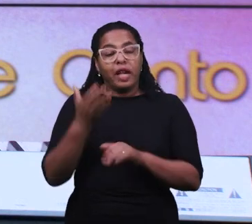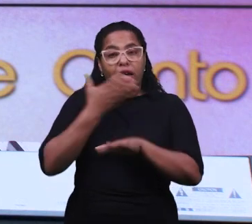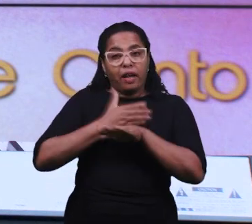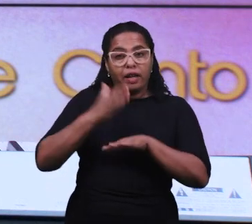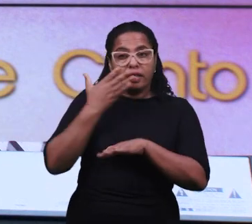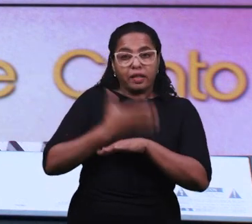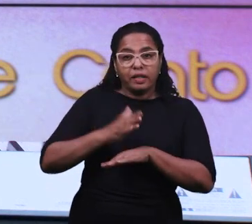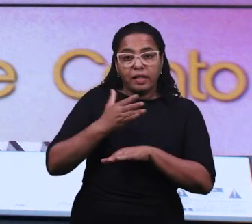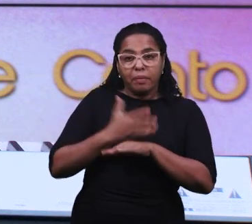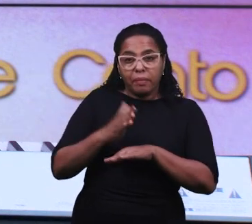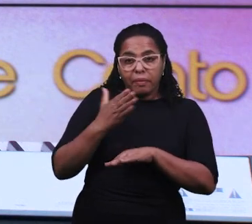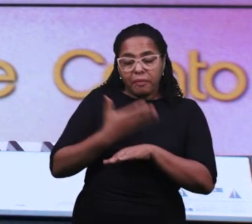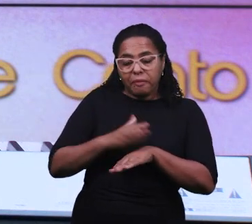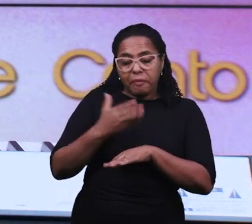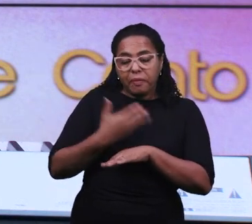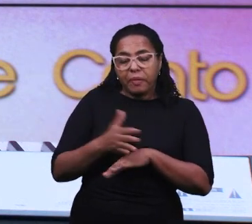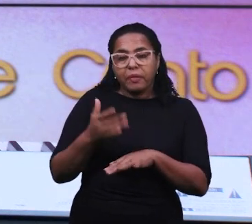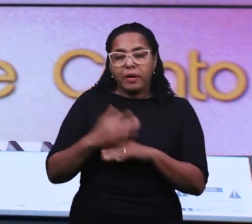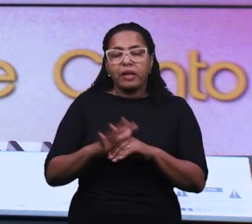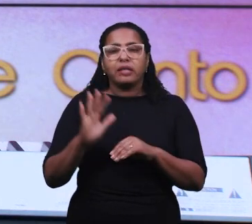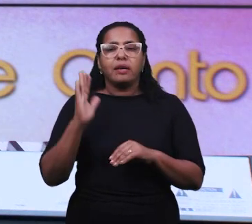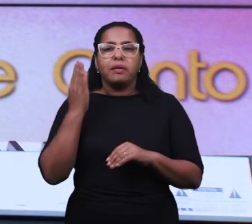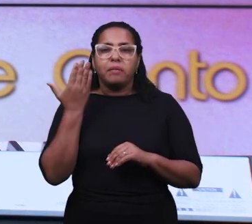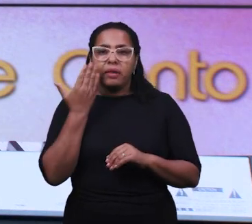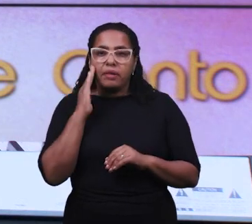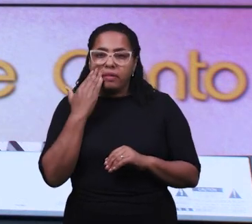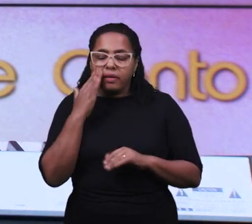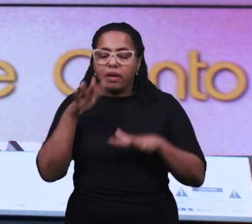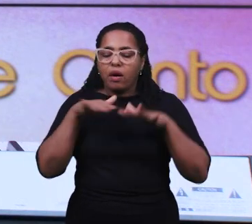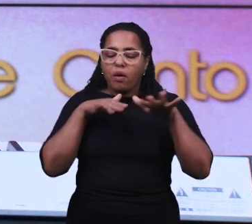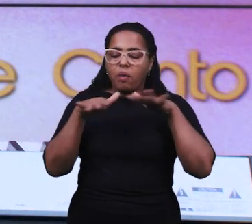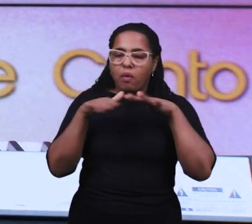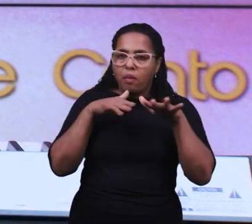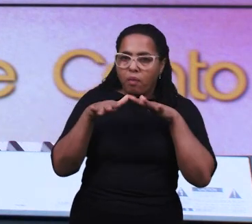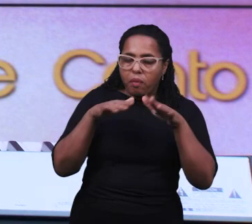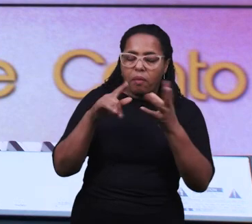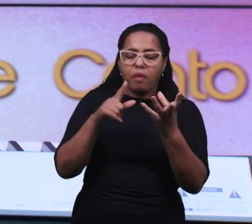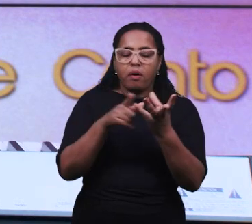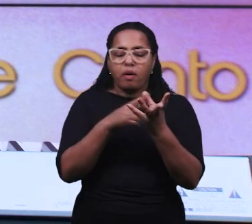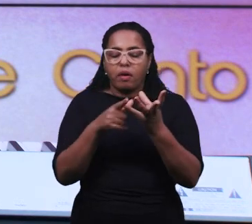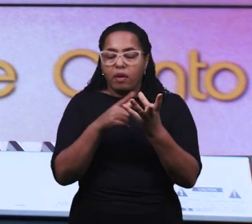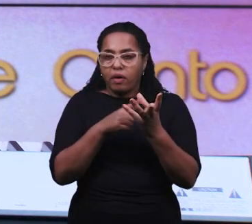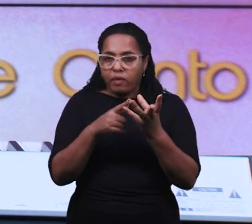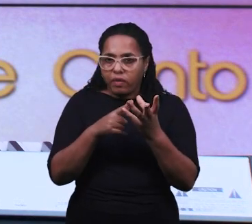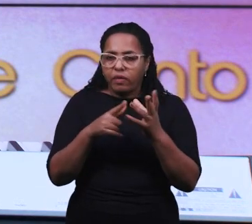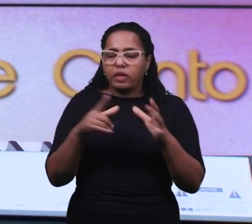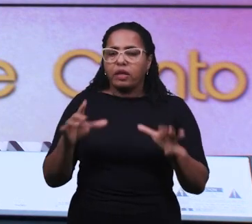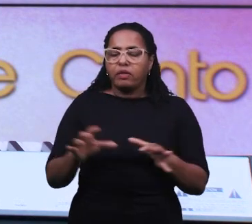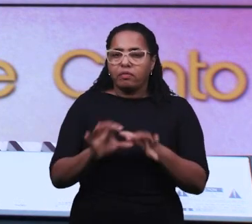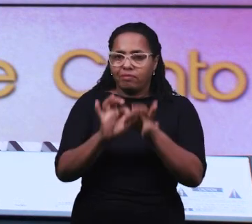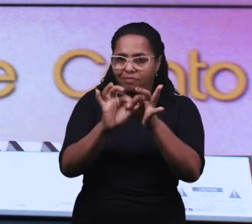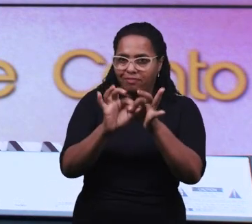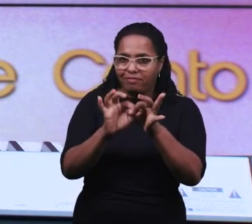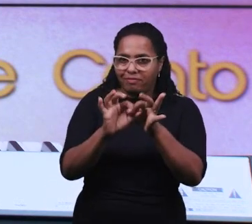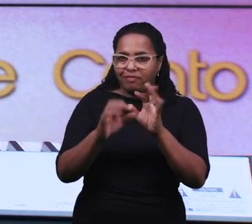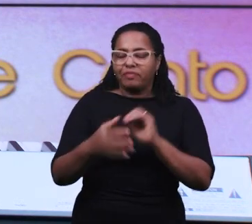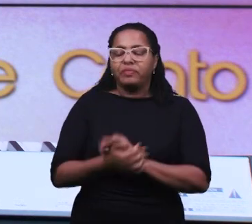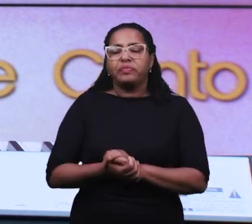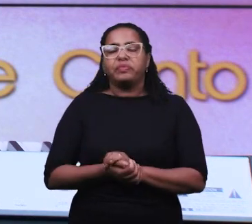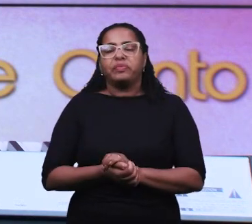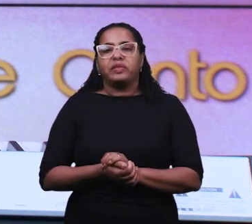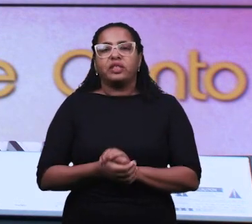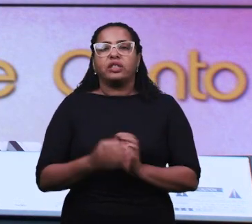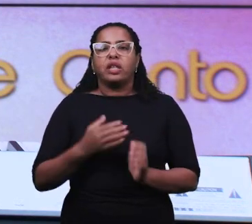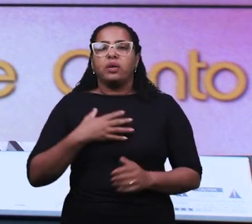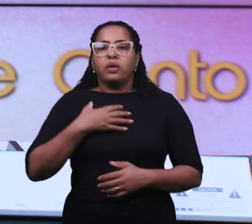vão ser úteis não somente para reconhecer o movimento das vogais, mas vamos unir uma coisa à outra.